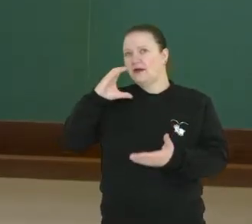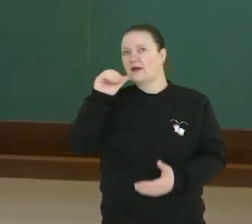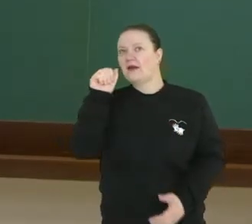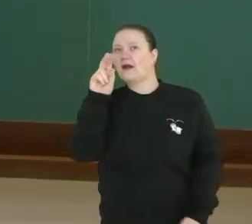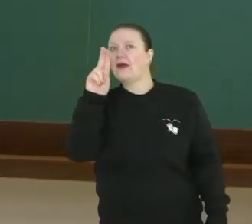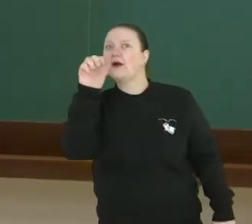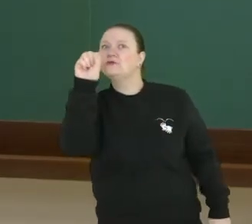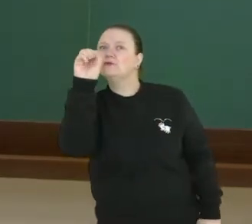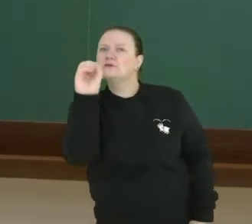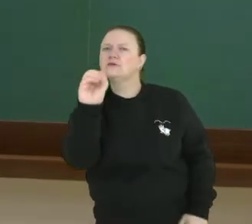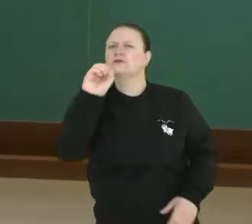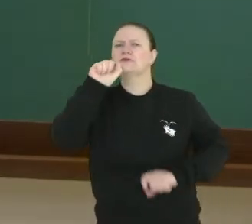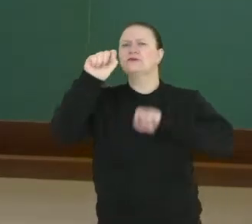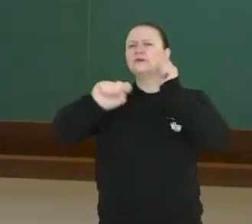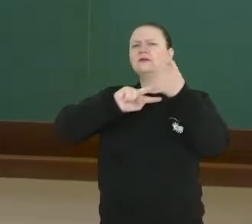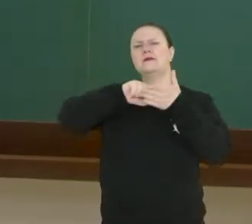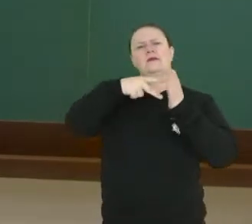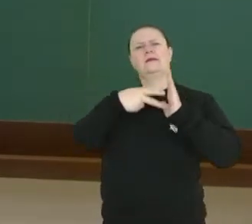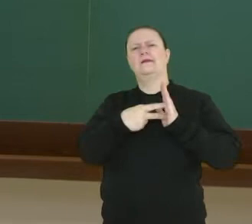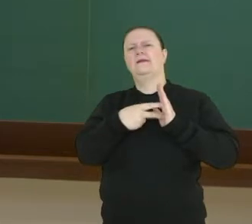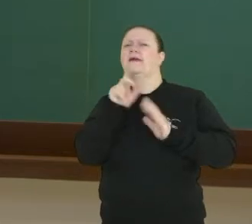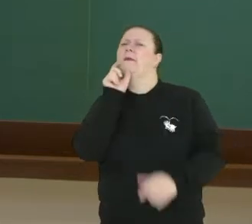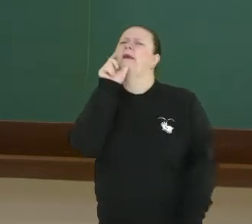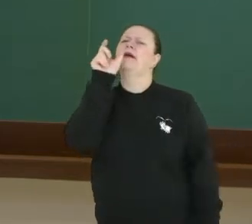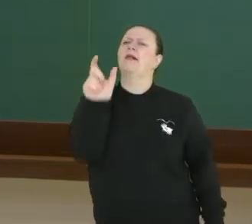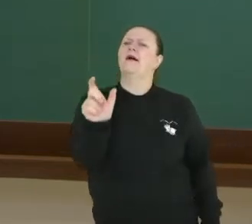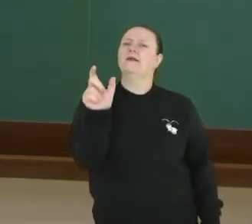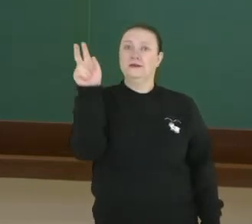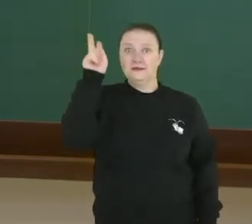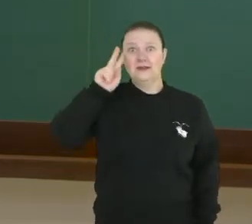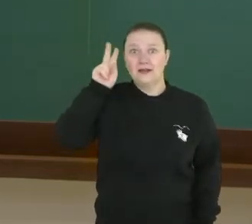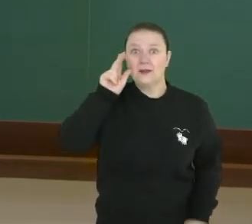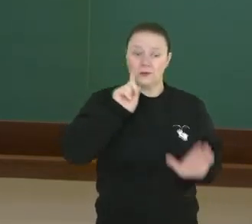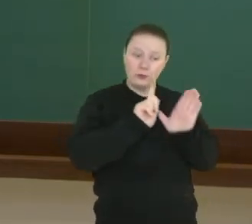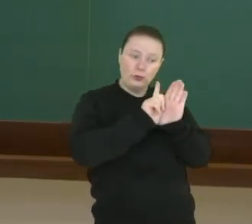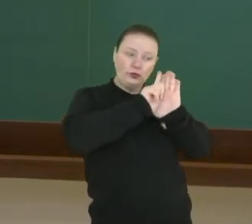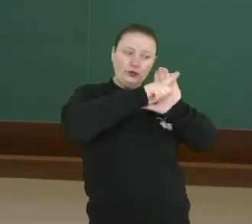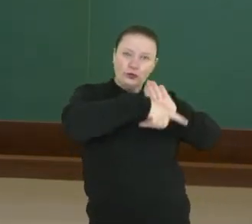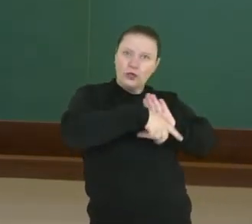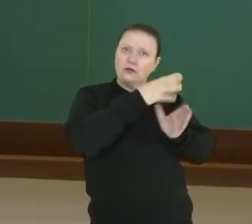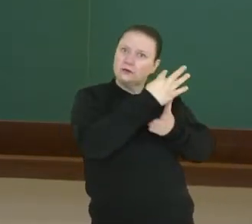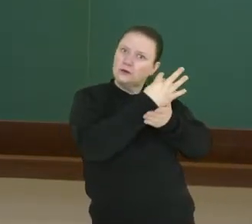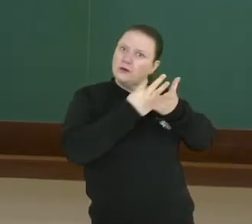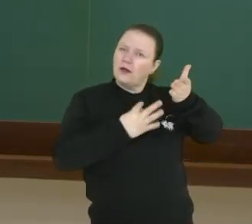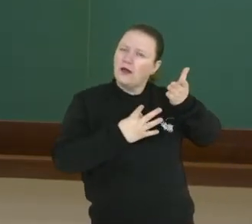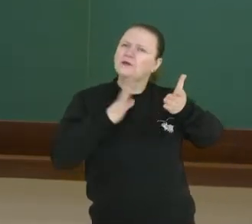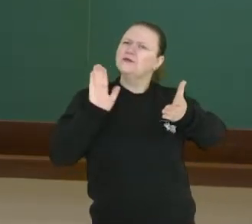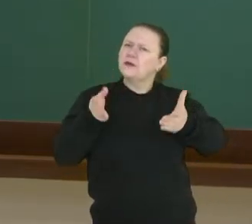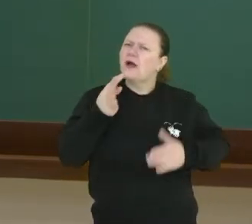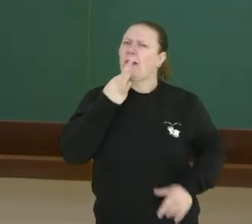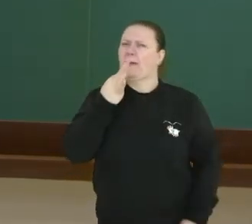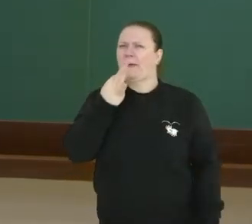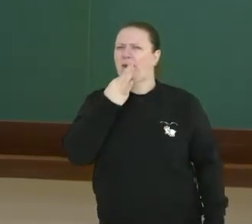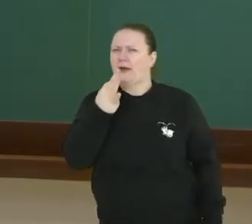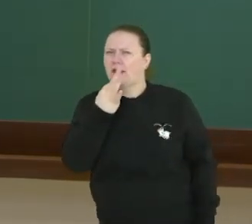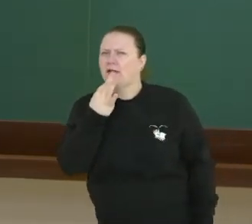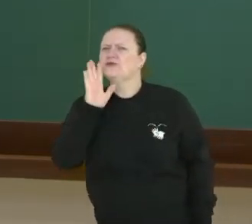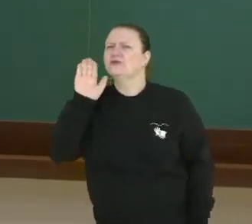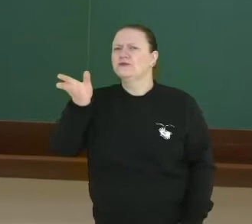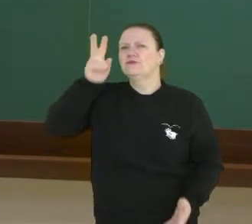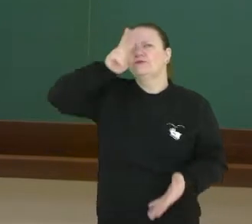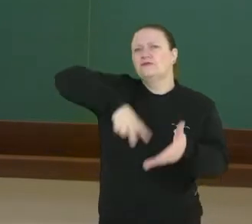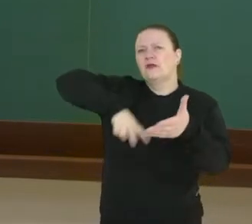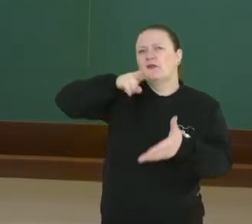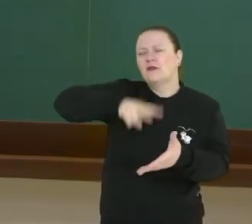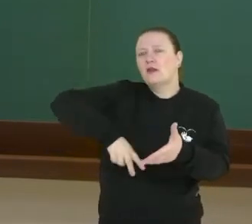Bom, o que será que é um causo? Vocês lembram o que é esse gênero textual? Já ouviram falar? Já leram? Já ouviram